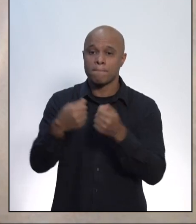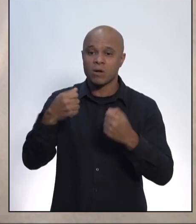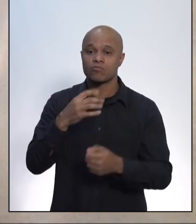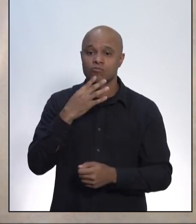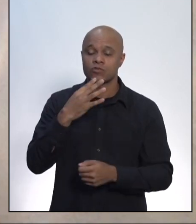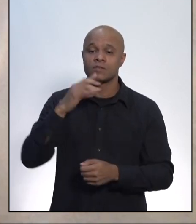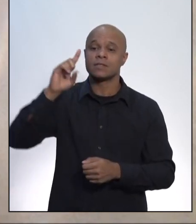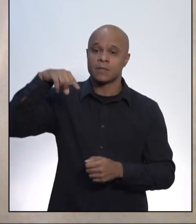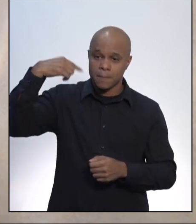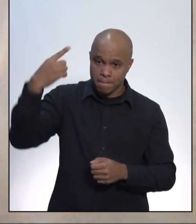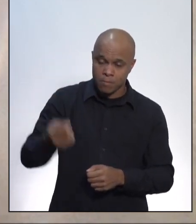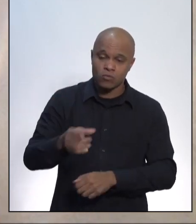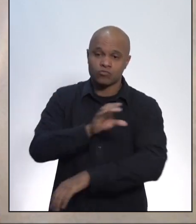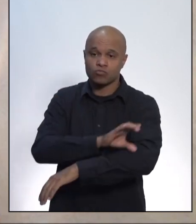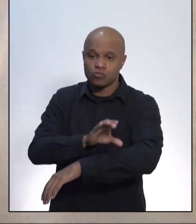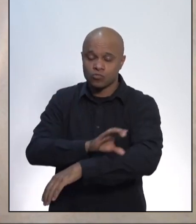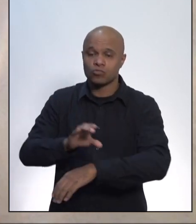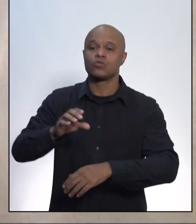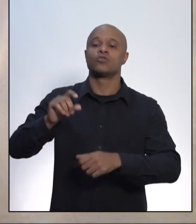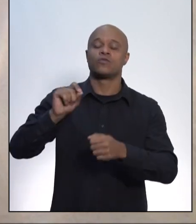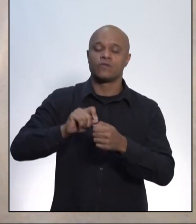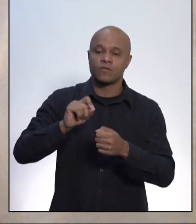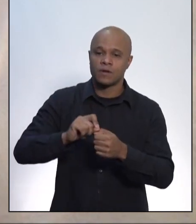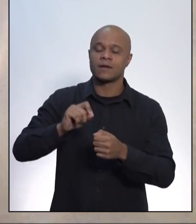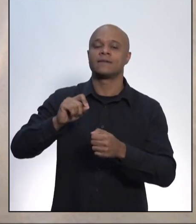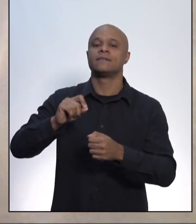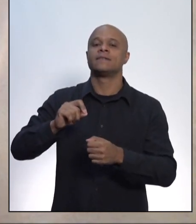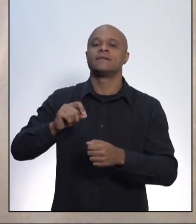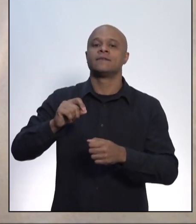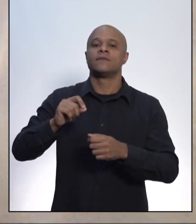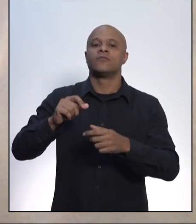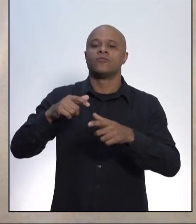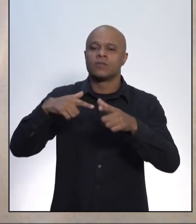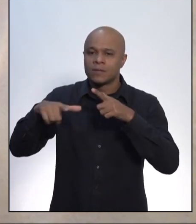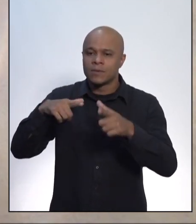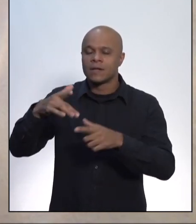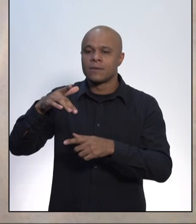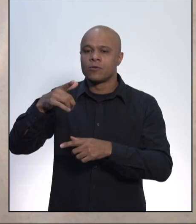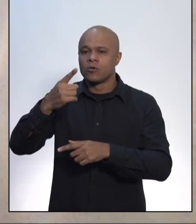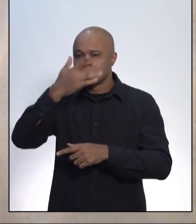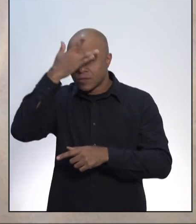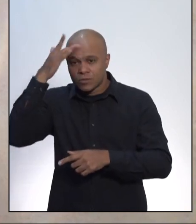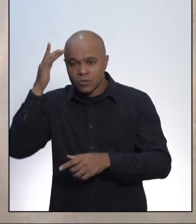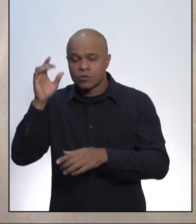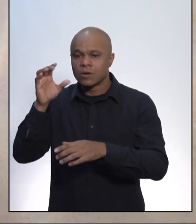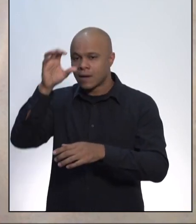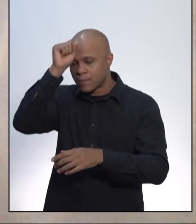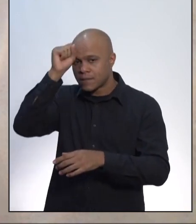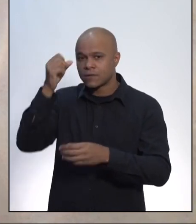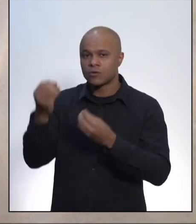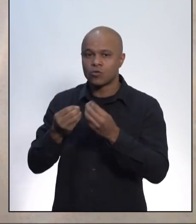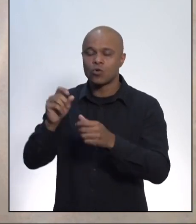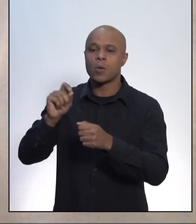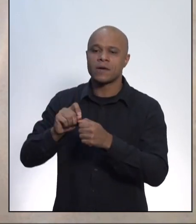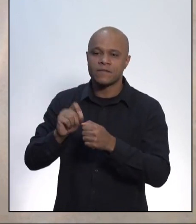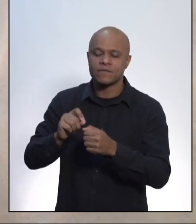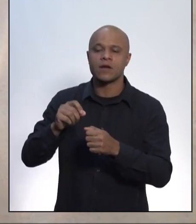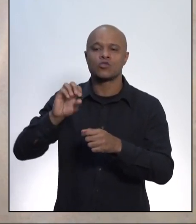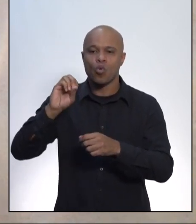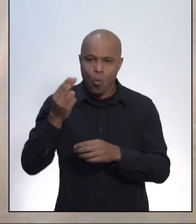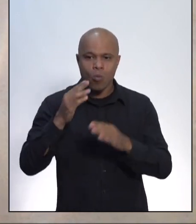fazer um curso para ser padeiro, vou fazer um estágio, vou trabalhar para alguém no primeiro momento, ou vou fazer meu pãozinho em casa,